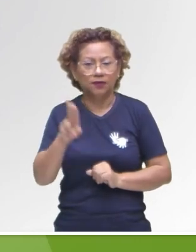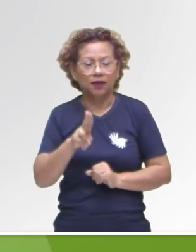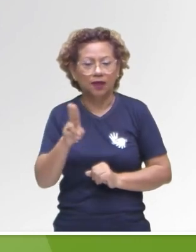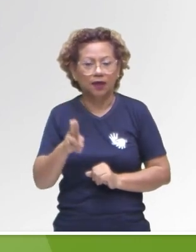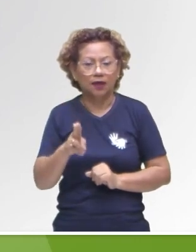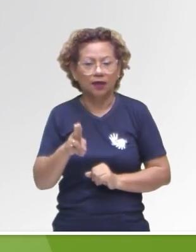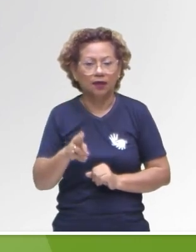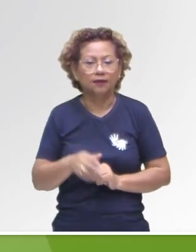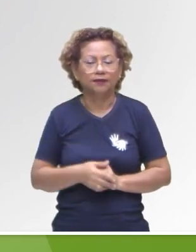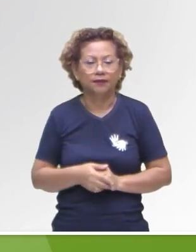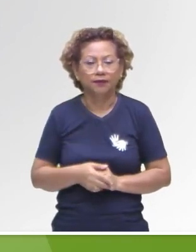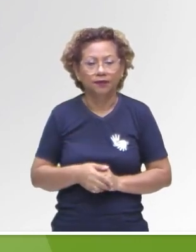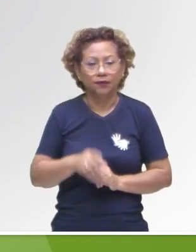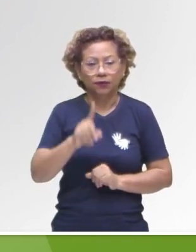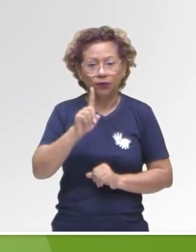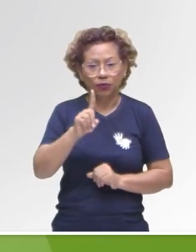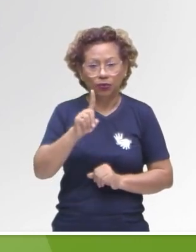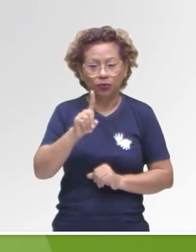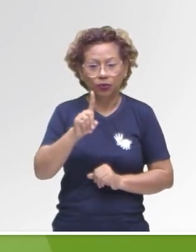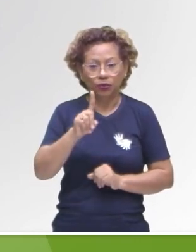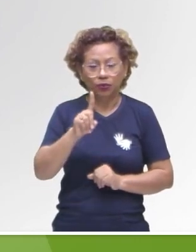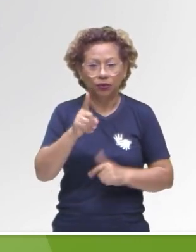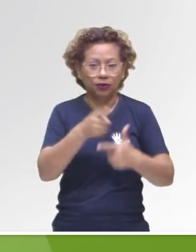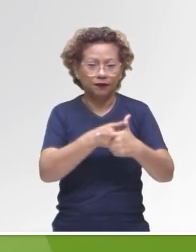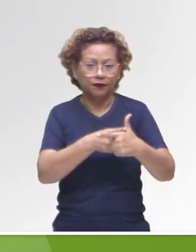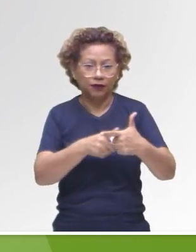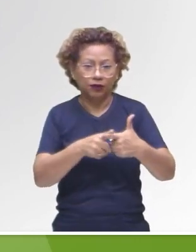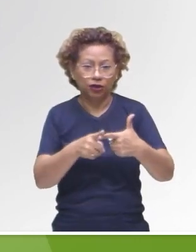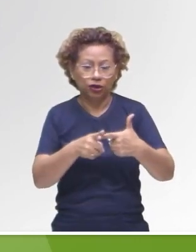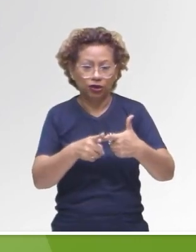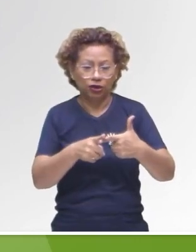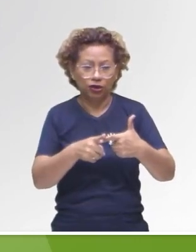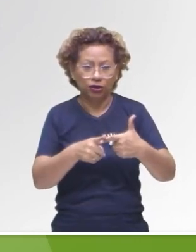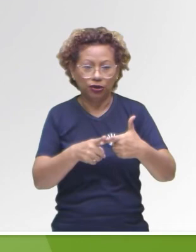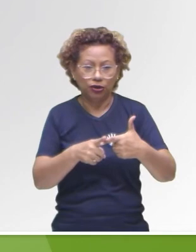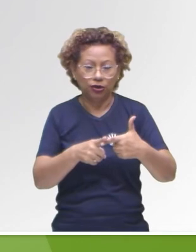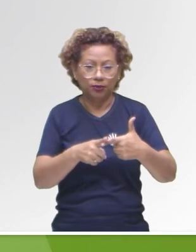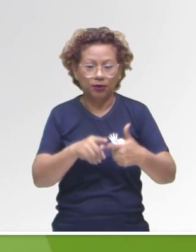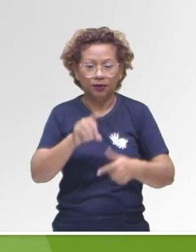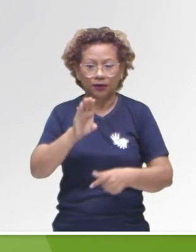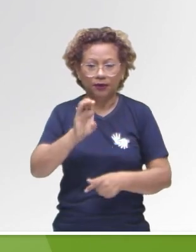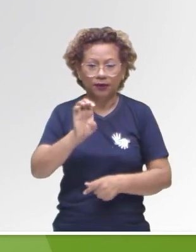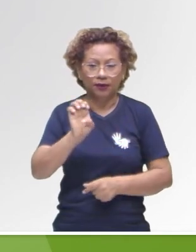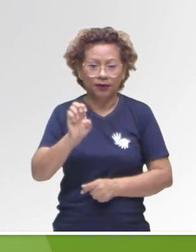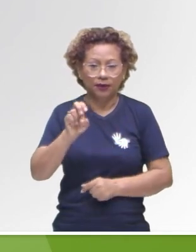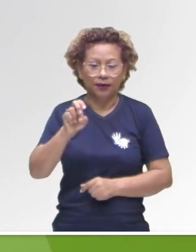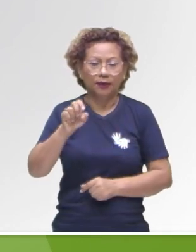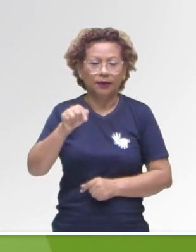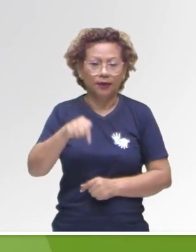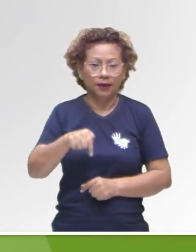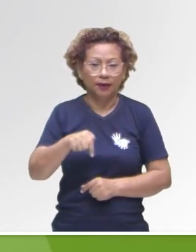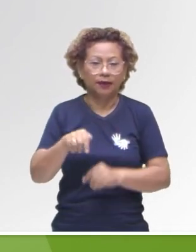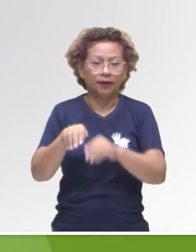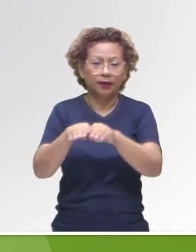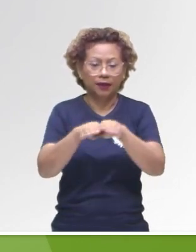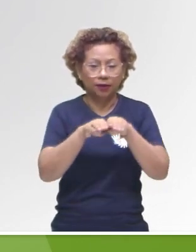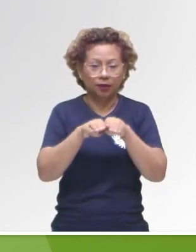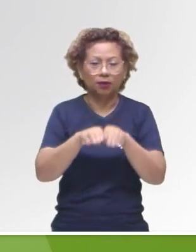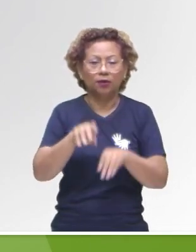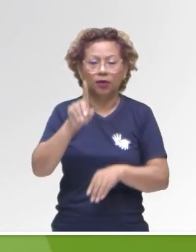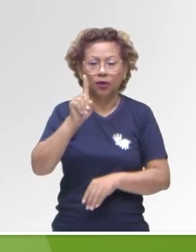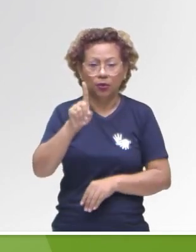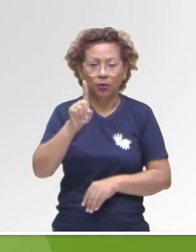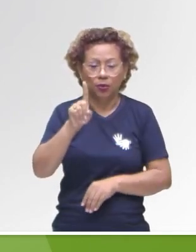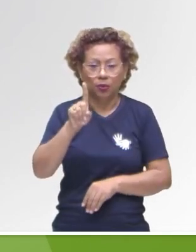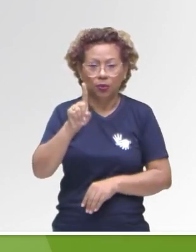ó. 1 dividido pela capacitância equivalente é igual a 1